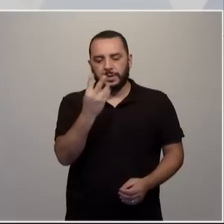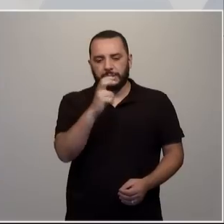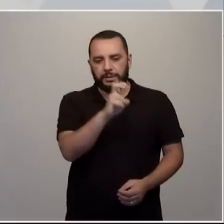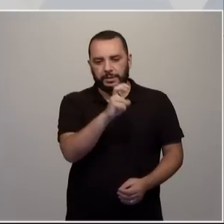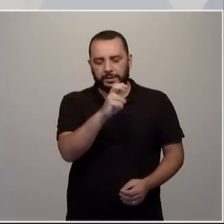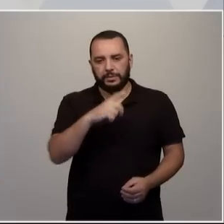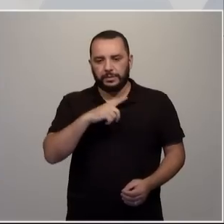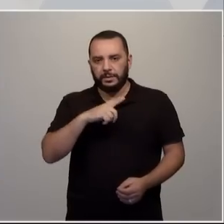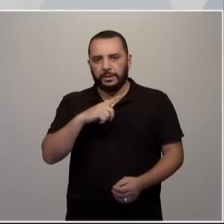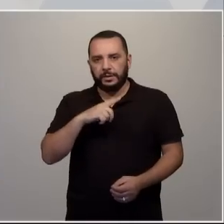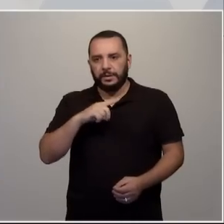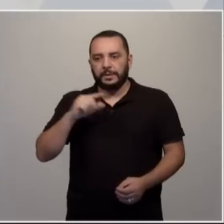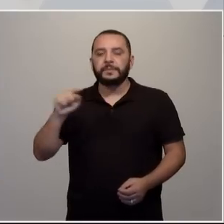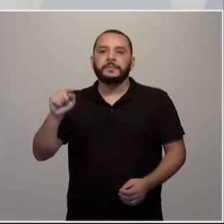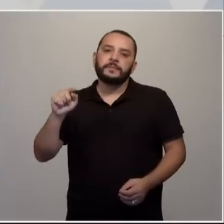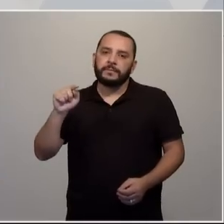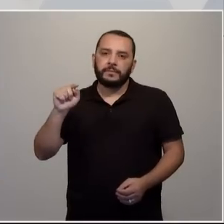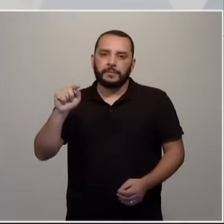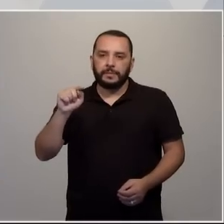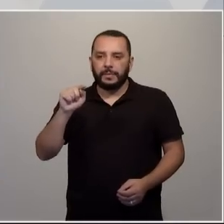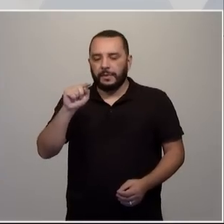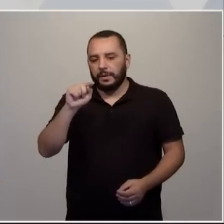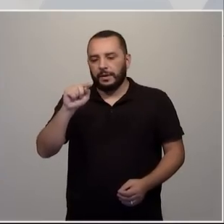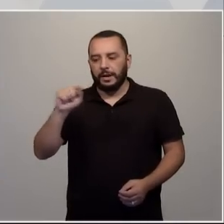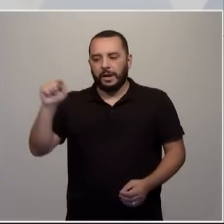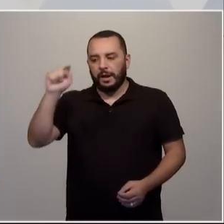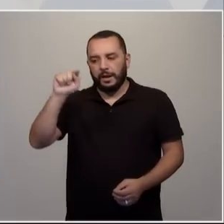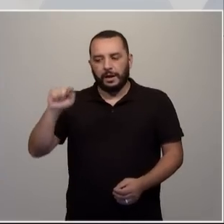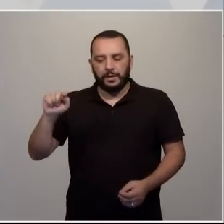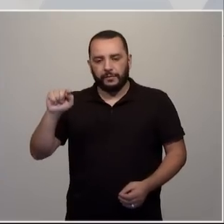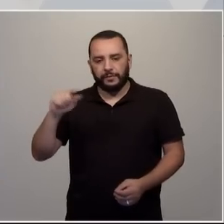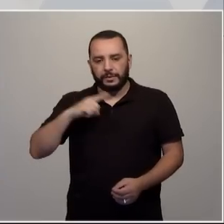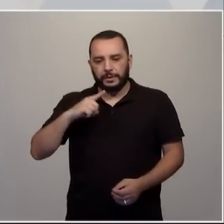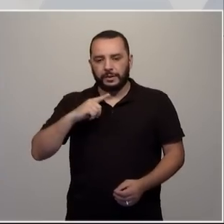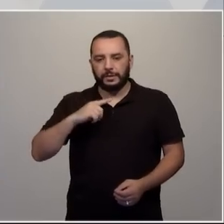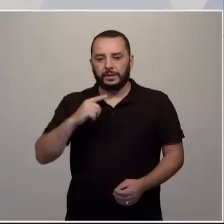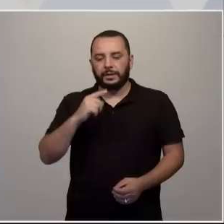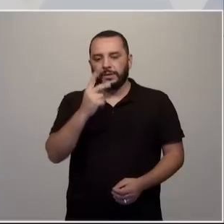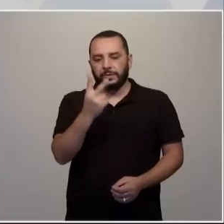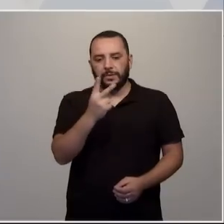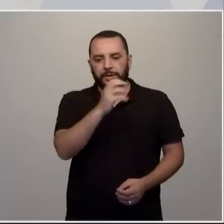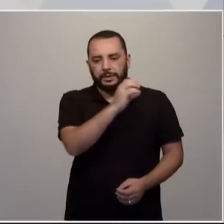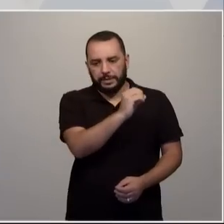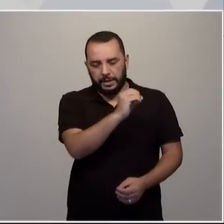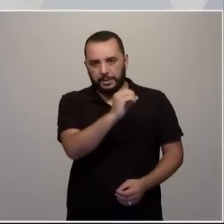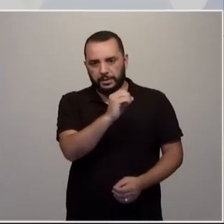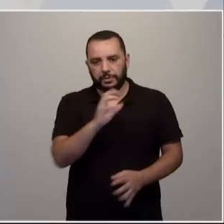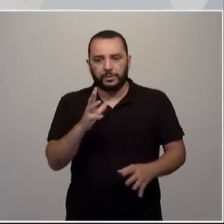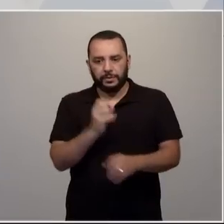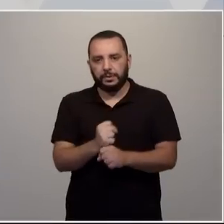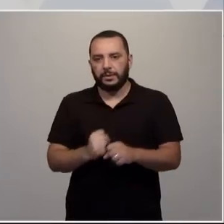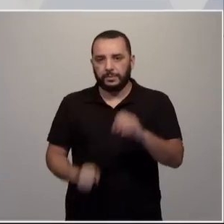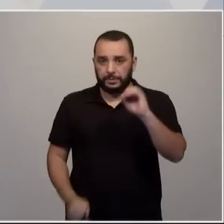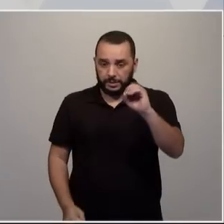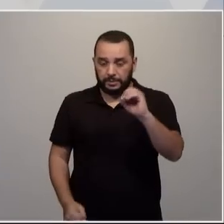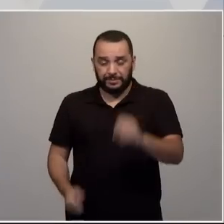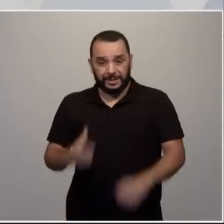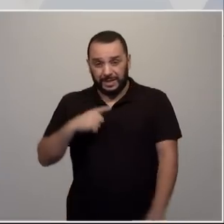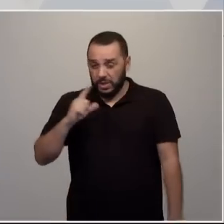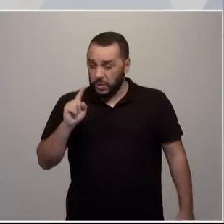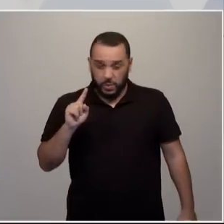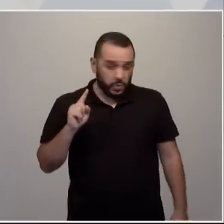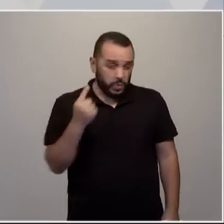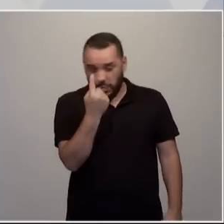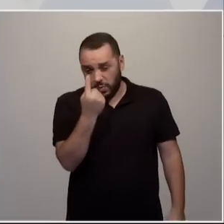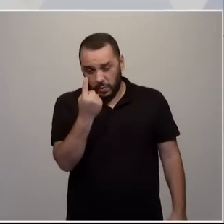alfa, 2, 0, desenvolve esse determinante igualado a 0. Vai ter um alfa que